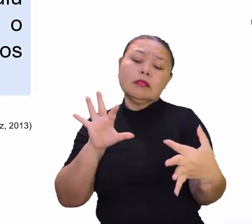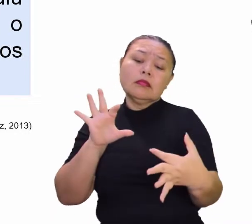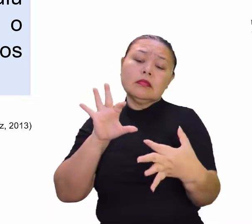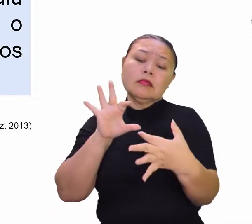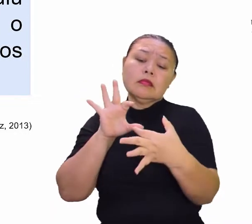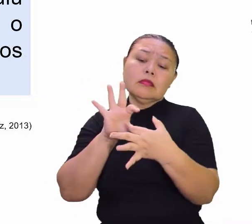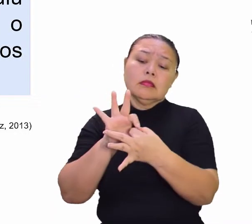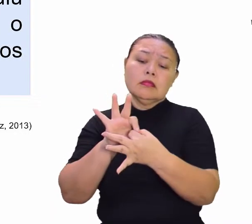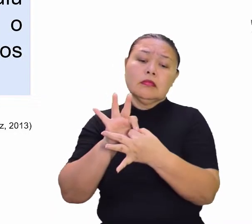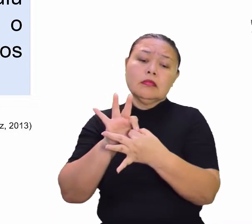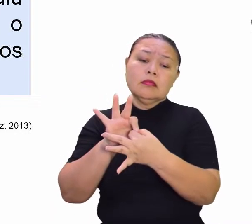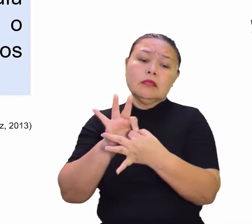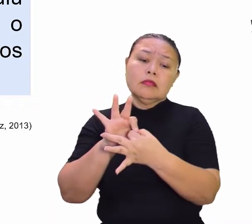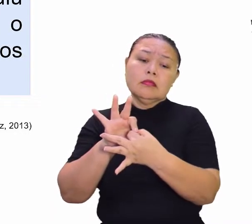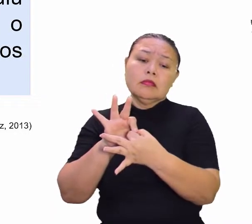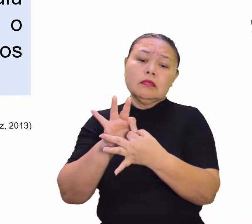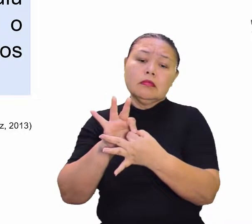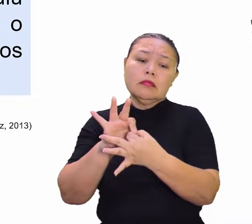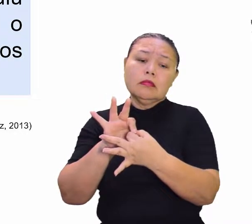ligadas ao